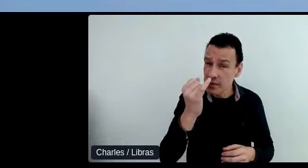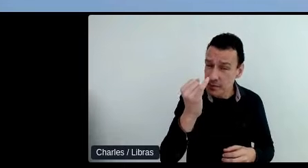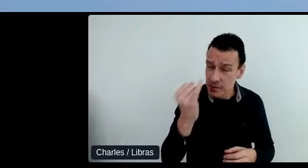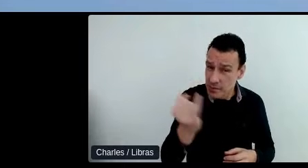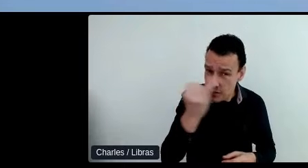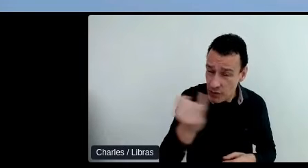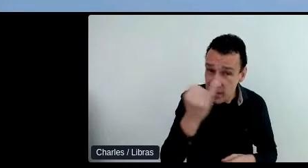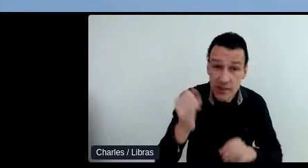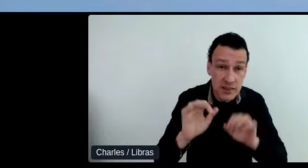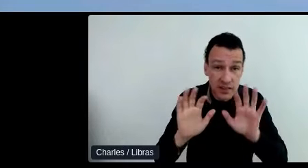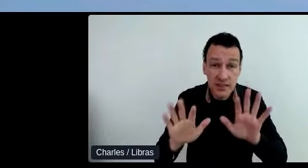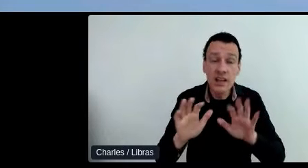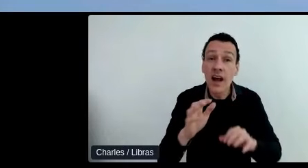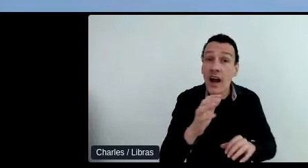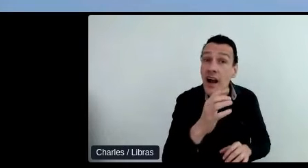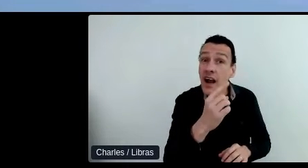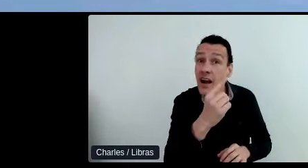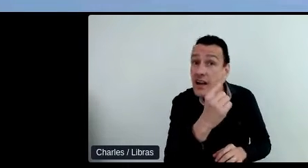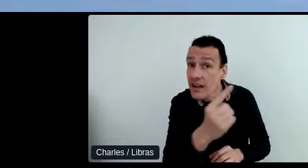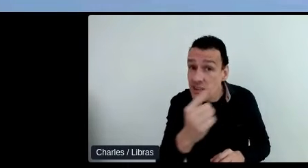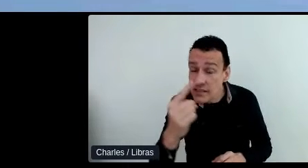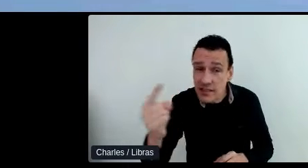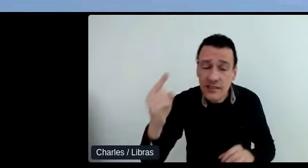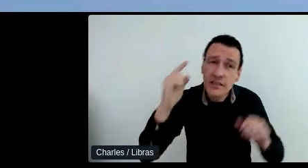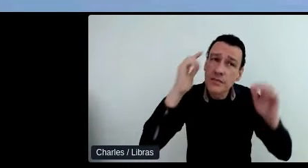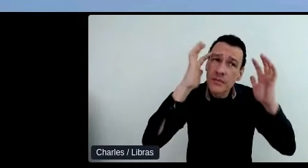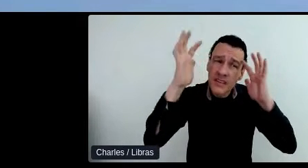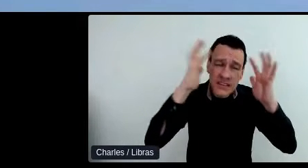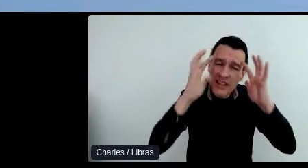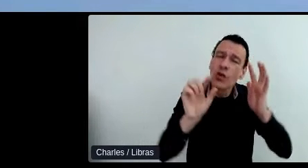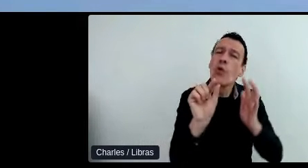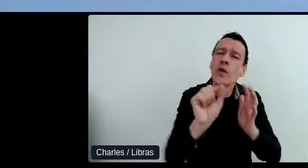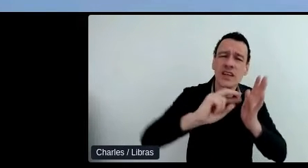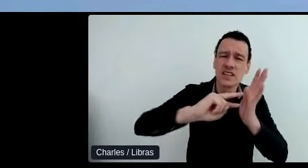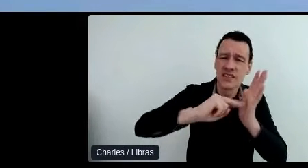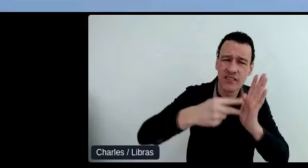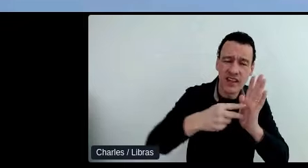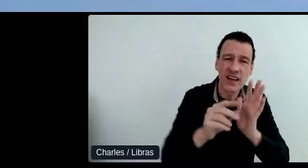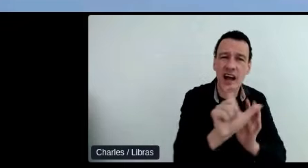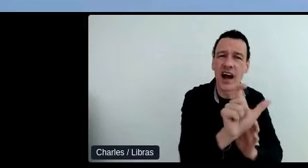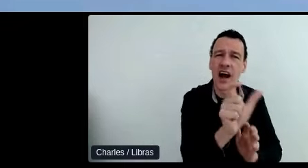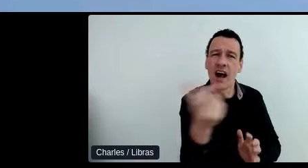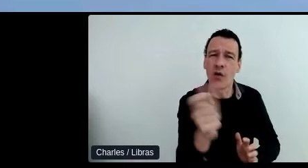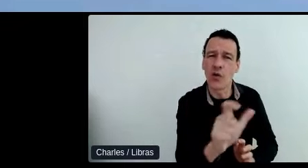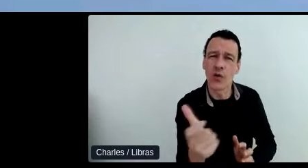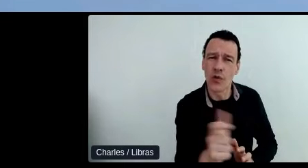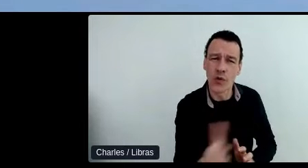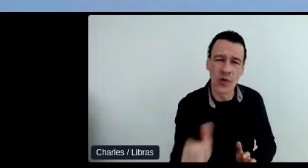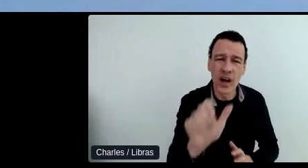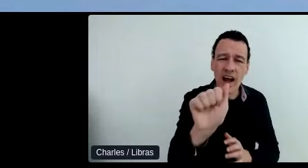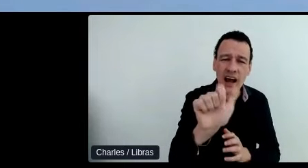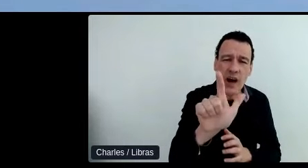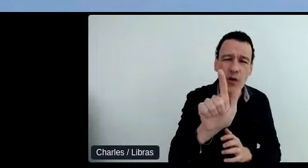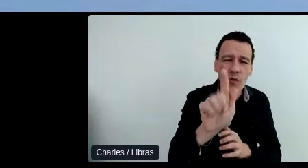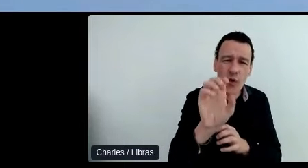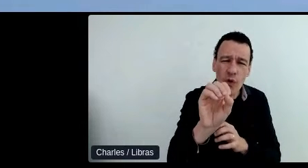uma breve reflexão sobre o que é um algoritmo, tá? Um algoritmo é um conjunto de regras